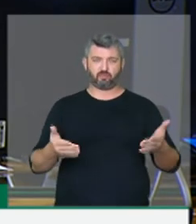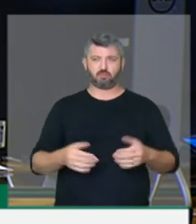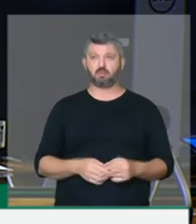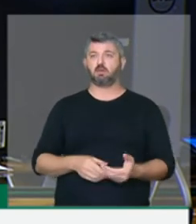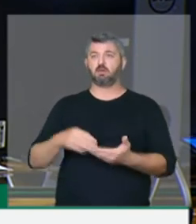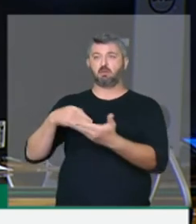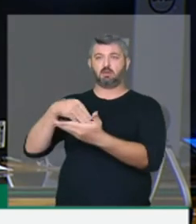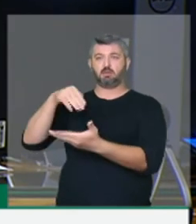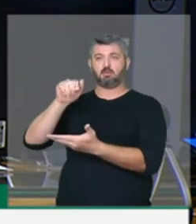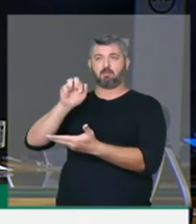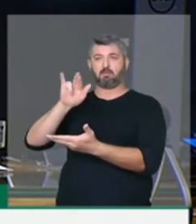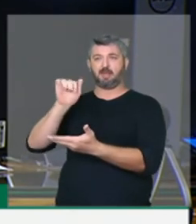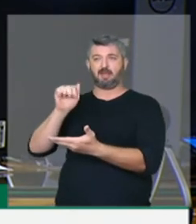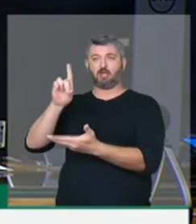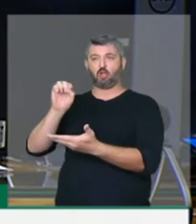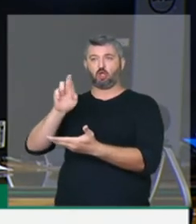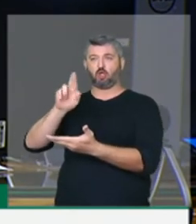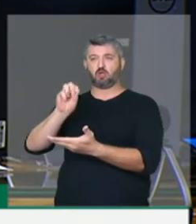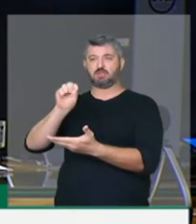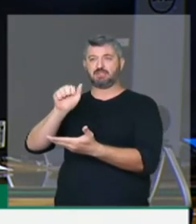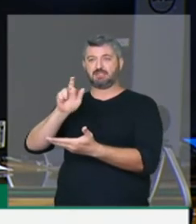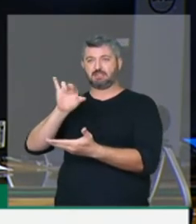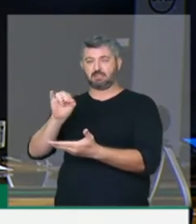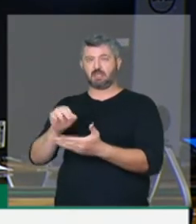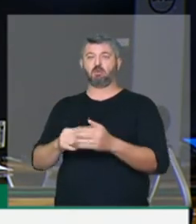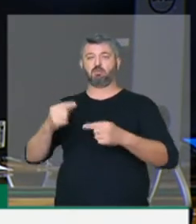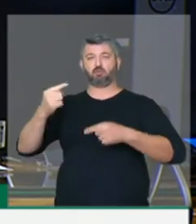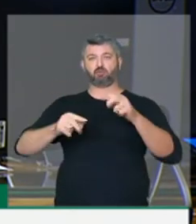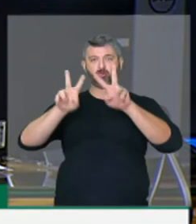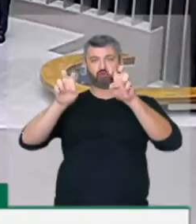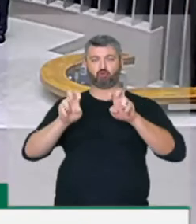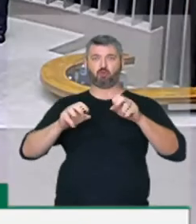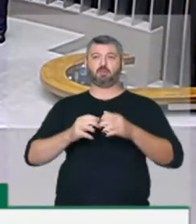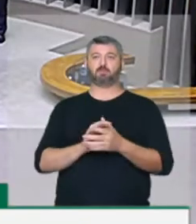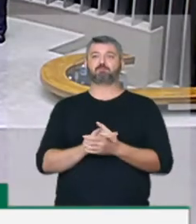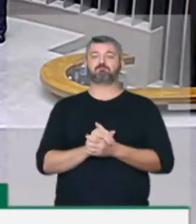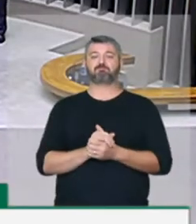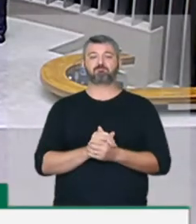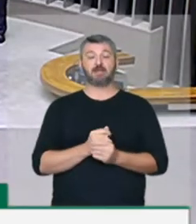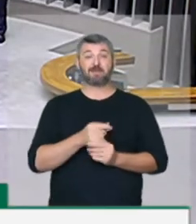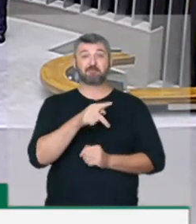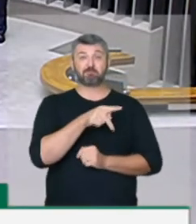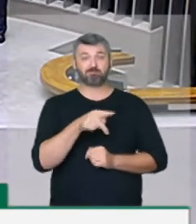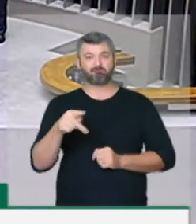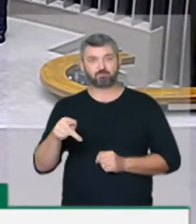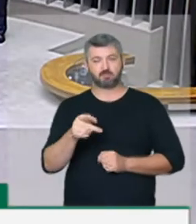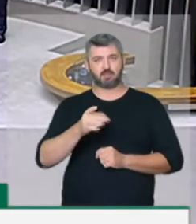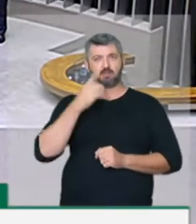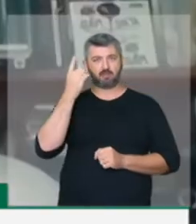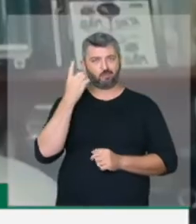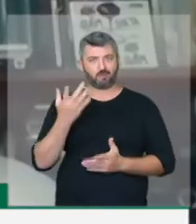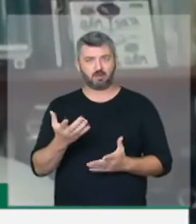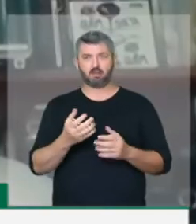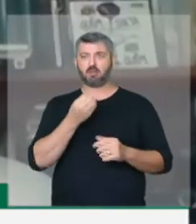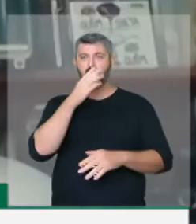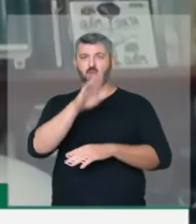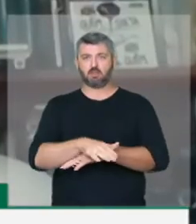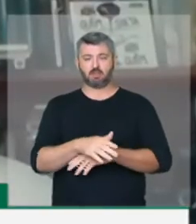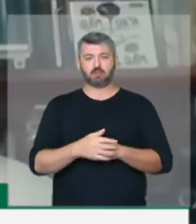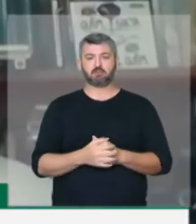do Rosário, com a palavra para discutir a matéria. Senhor presidente, senhores deputados e senhoras